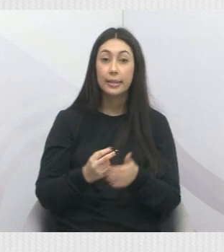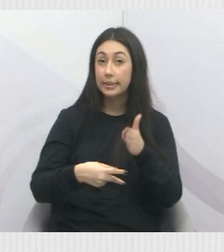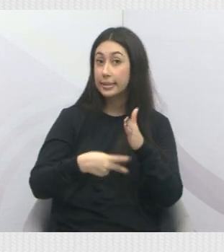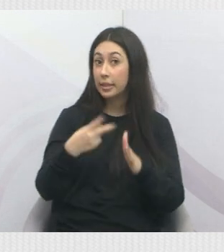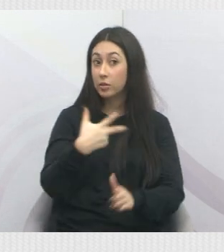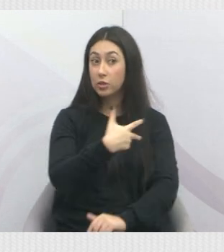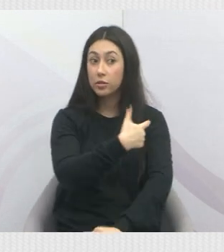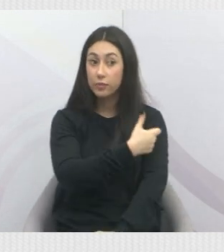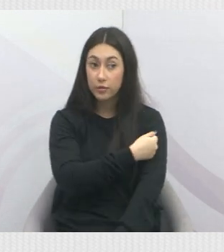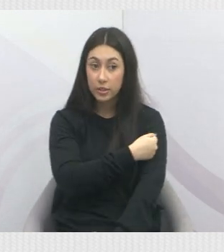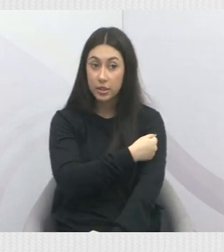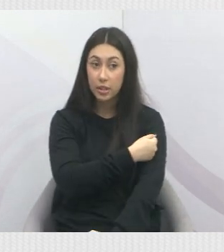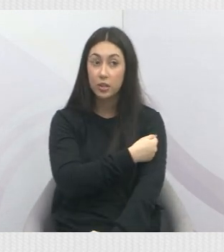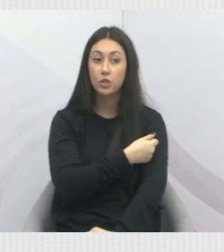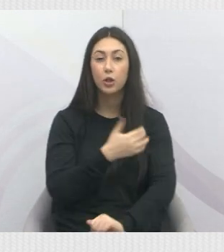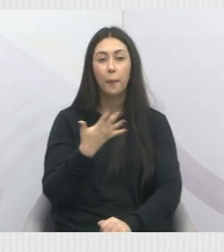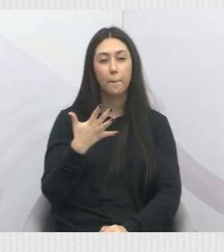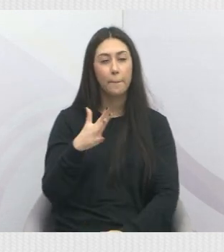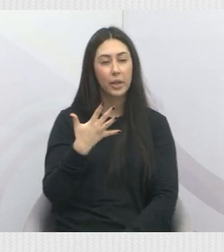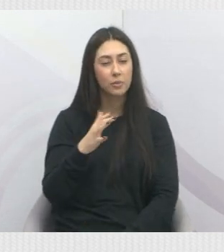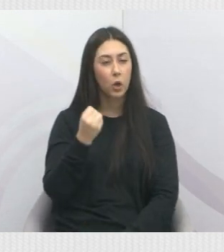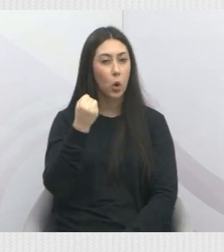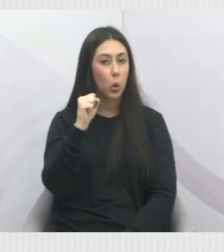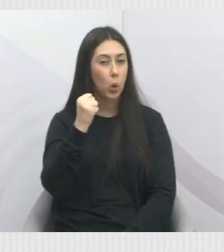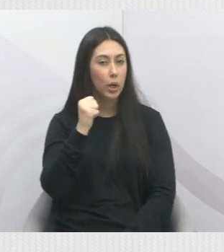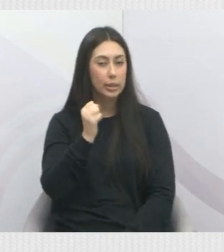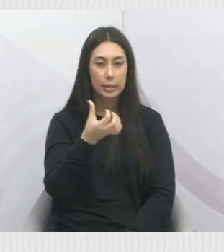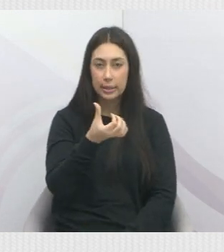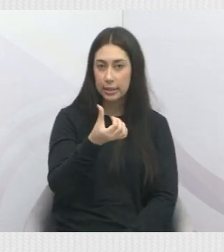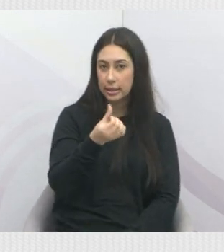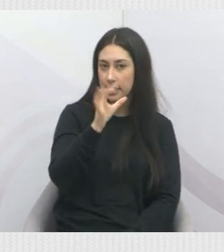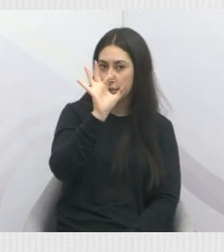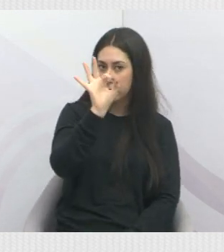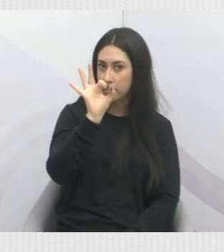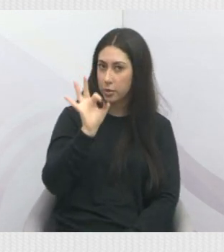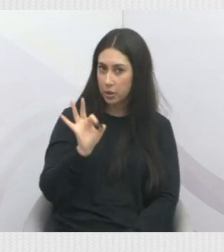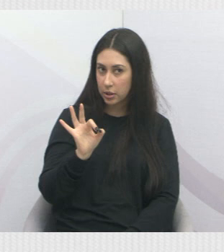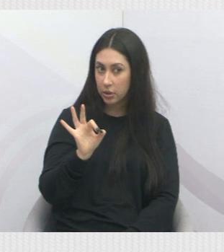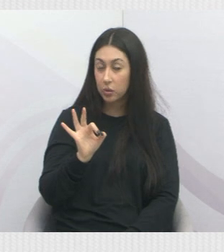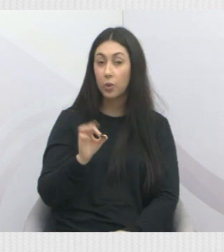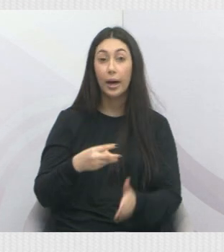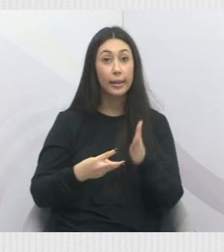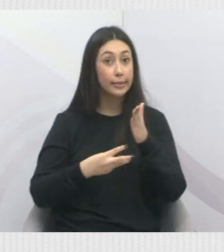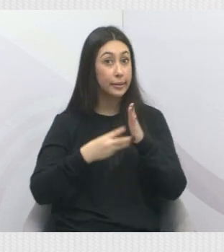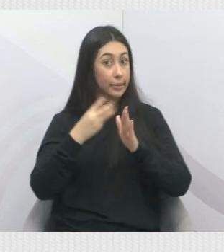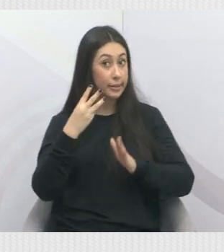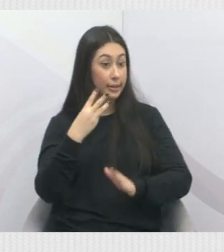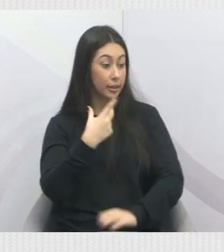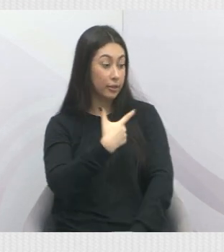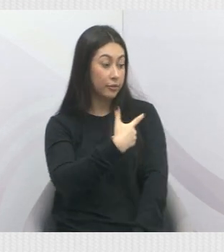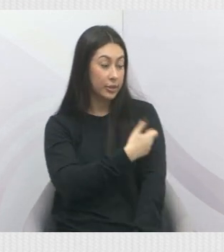198.005 pessoas, totalizando 86,4% da população. De reforço,